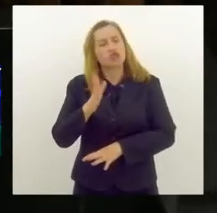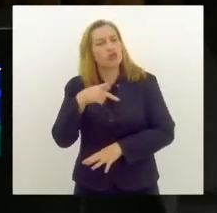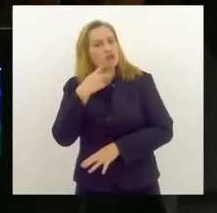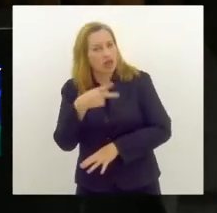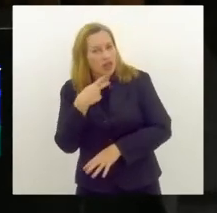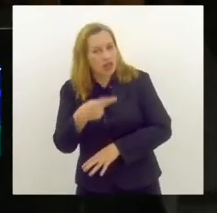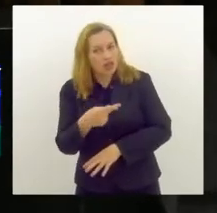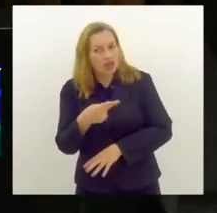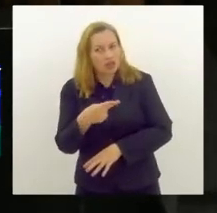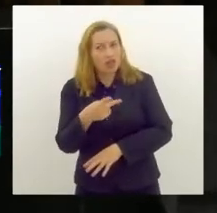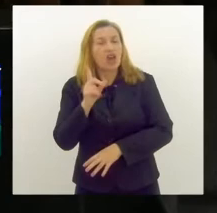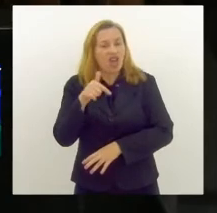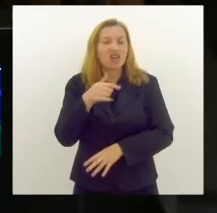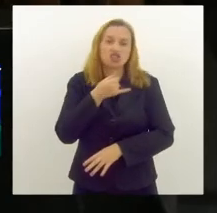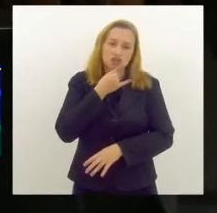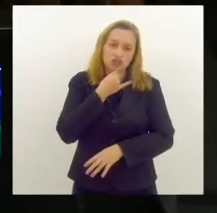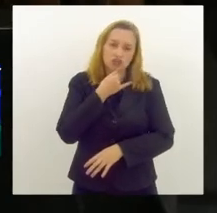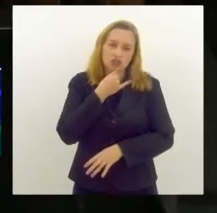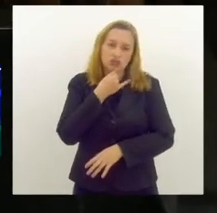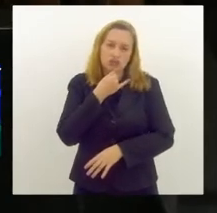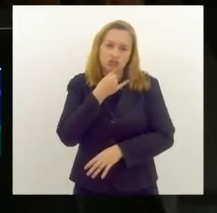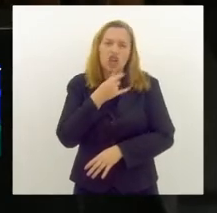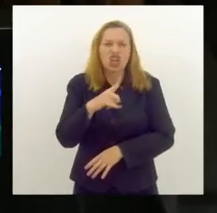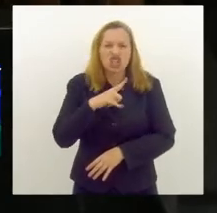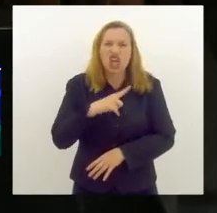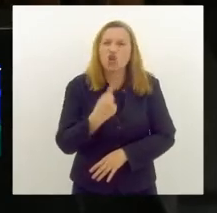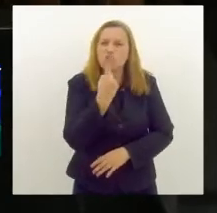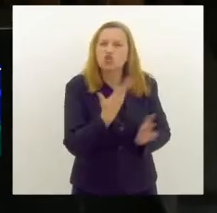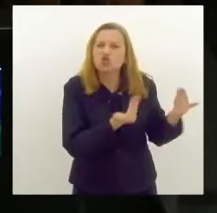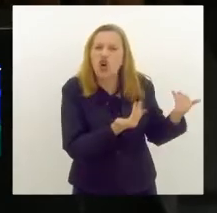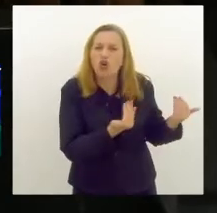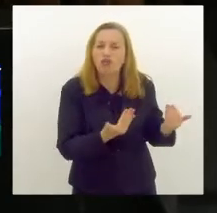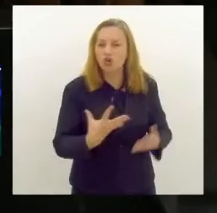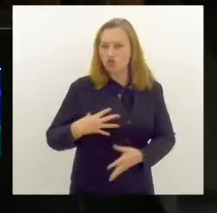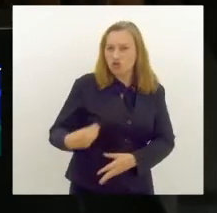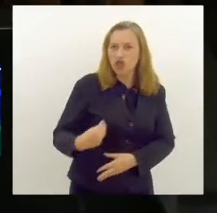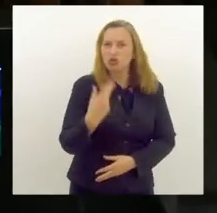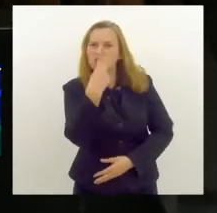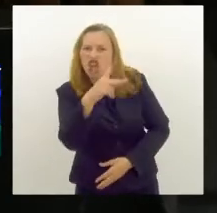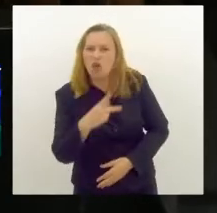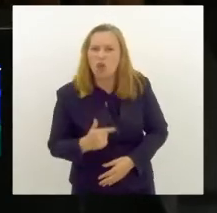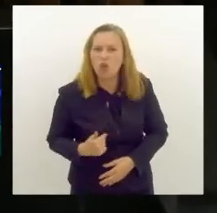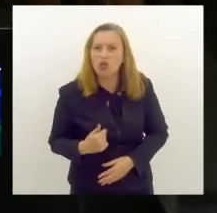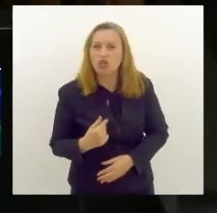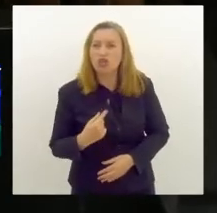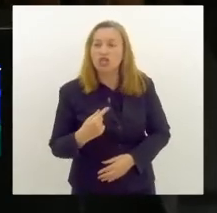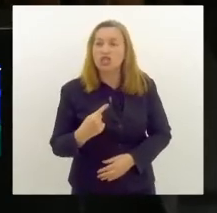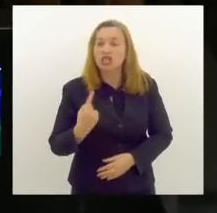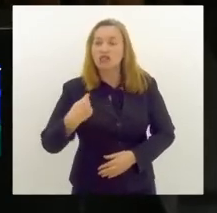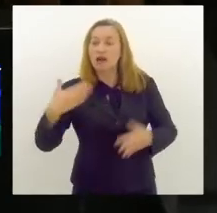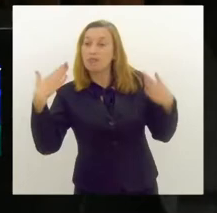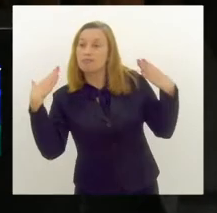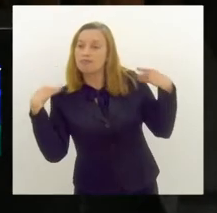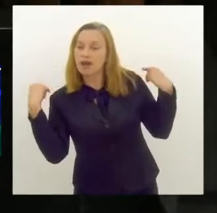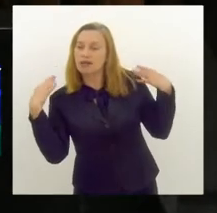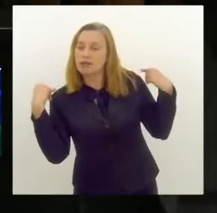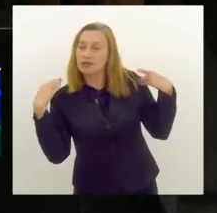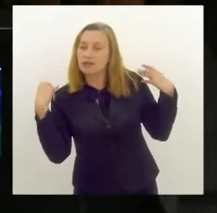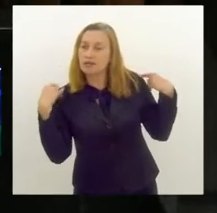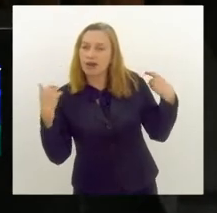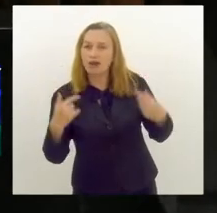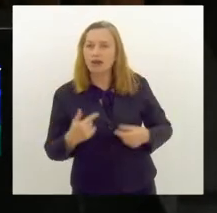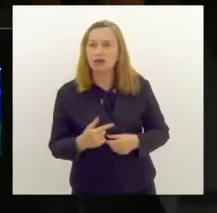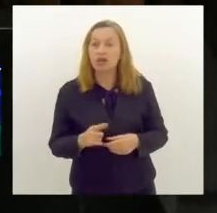falando, é muito triste ter um jovem, um filho teu, que vai dar um passeio, né, e